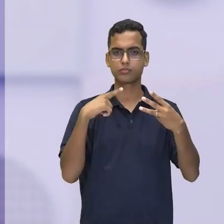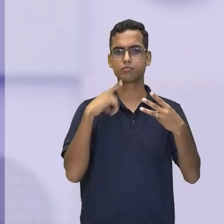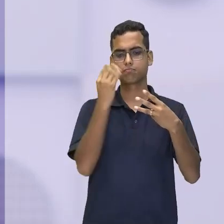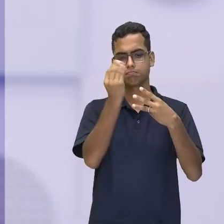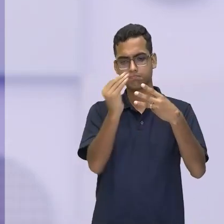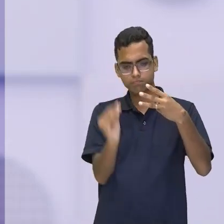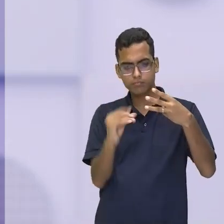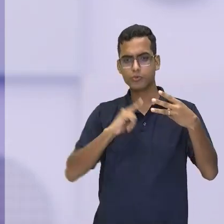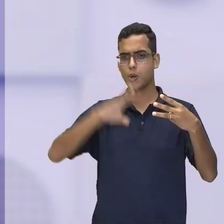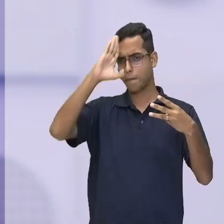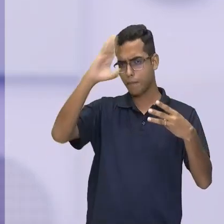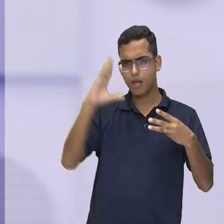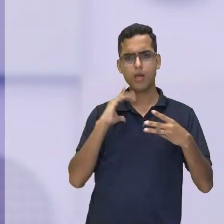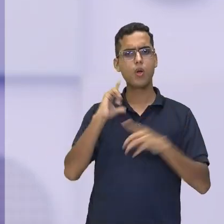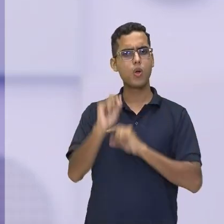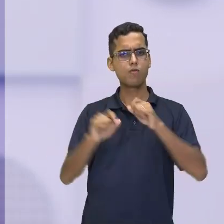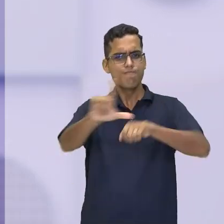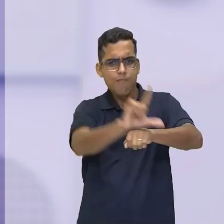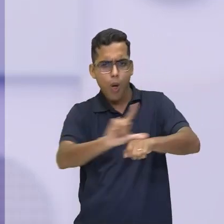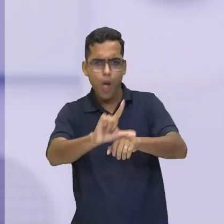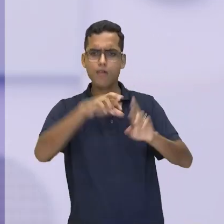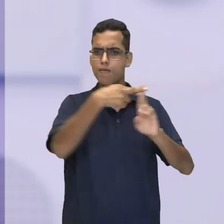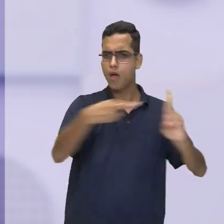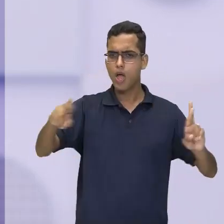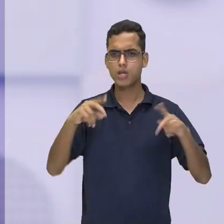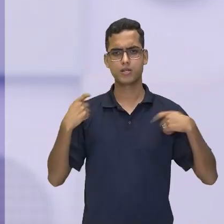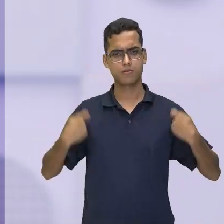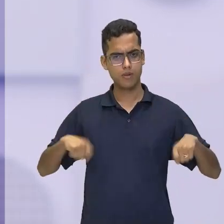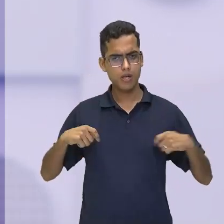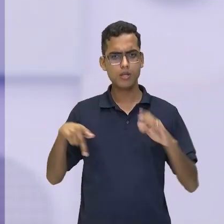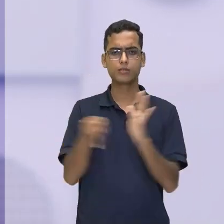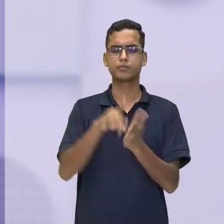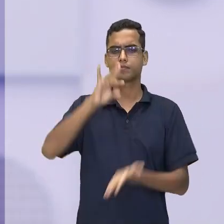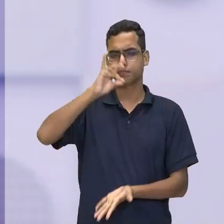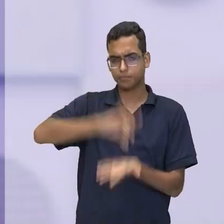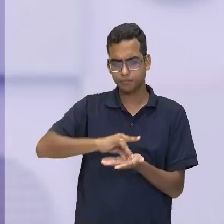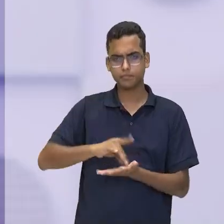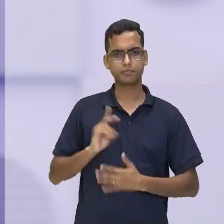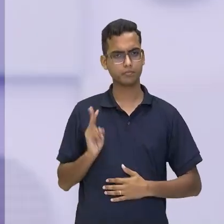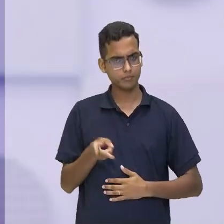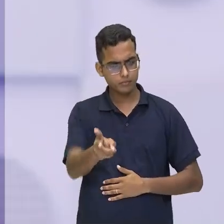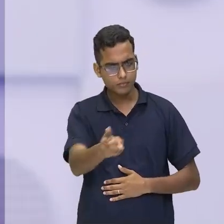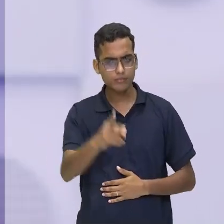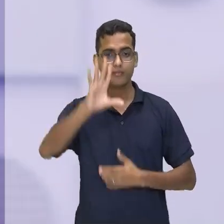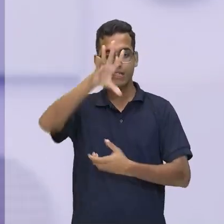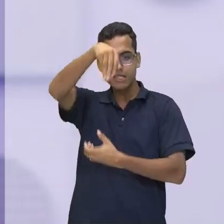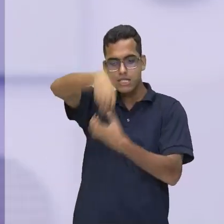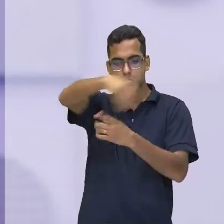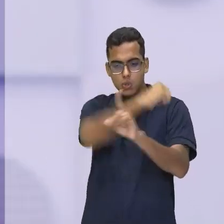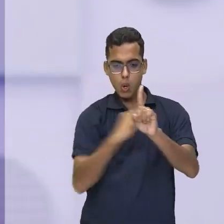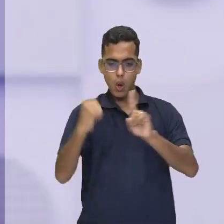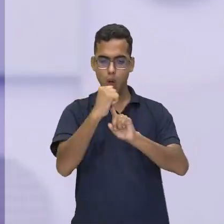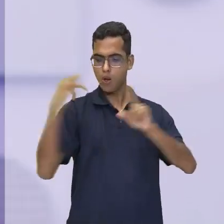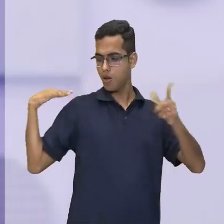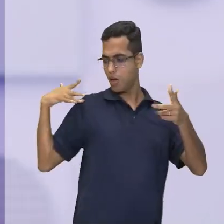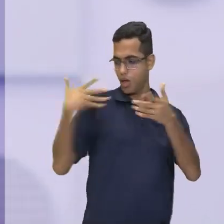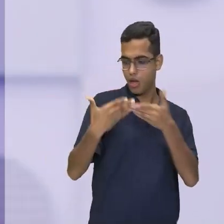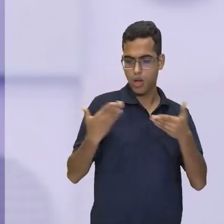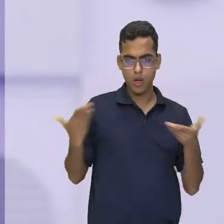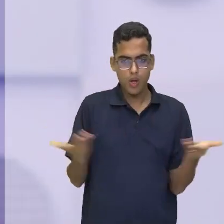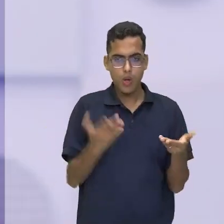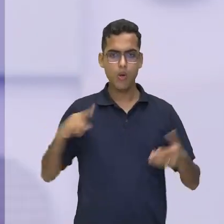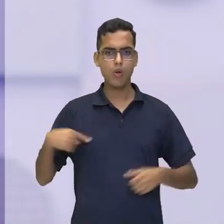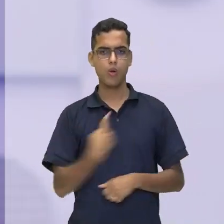Como aquilo que se espera de um líder religioso, de uma liderança religiosa, na sociedade em que nós vivemos, uma sociedade